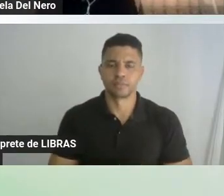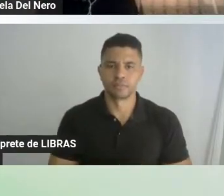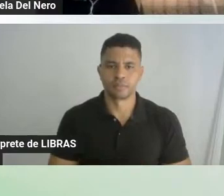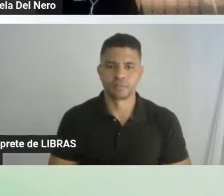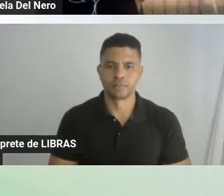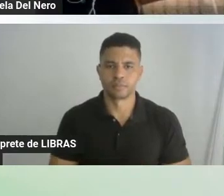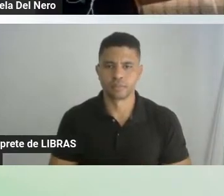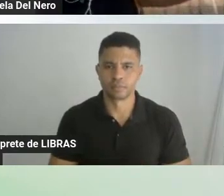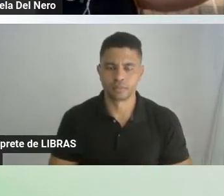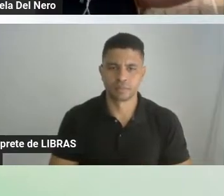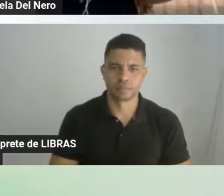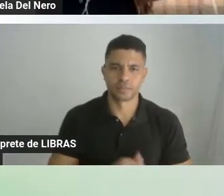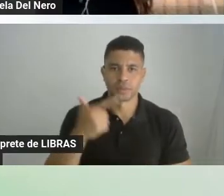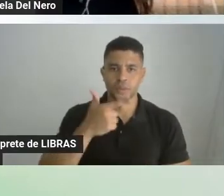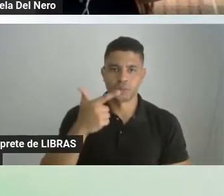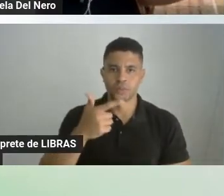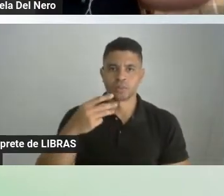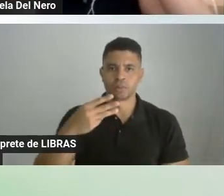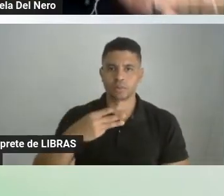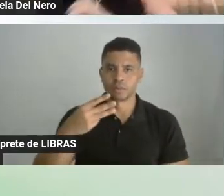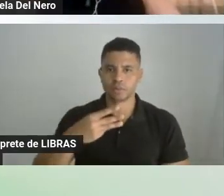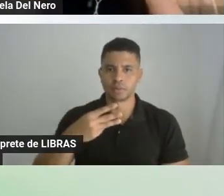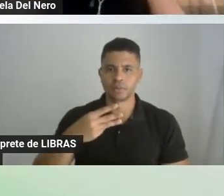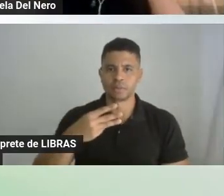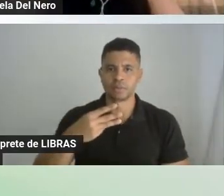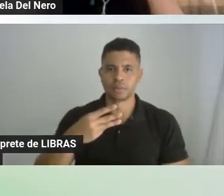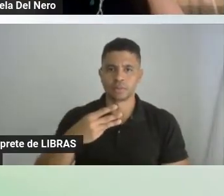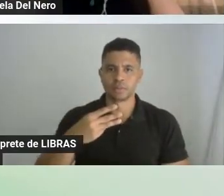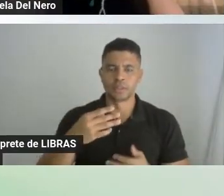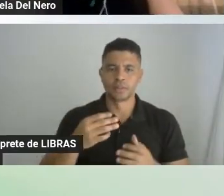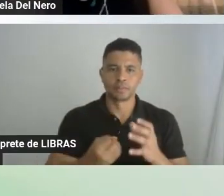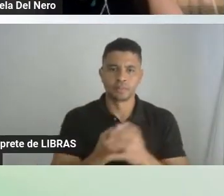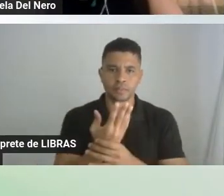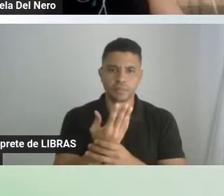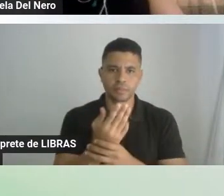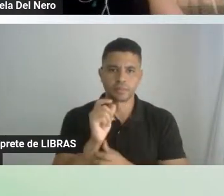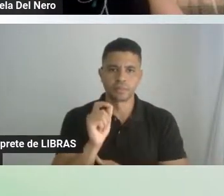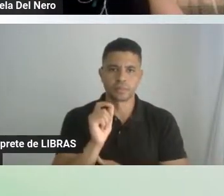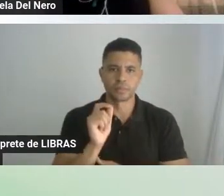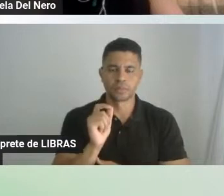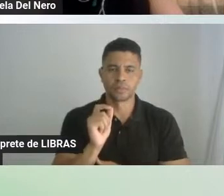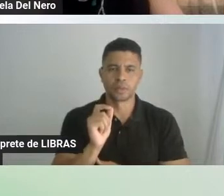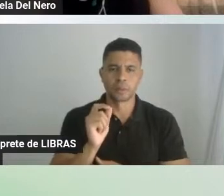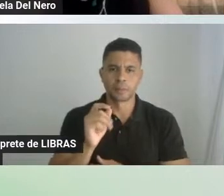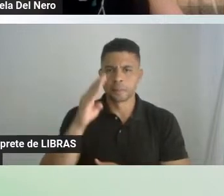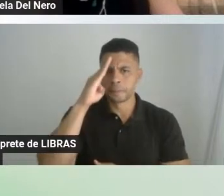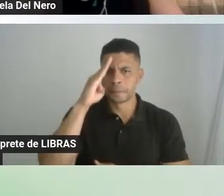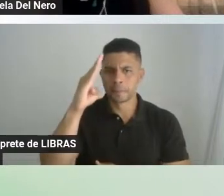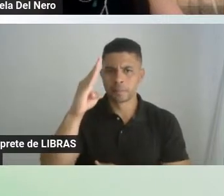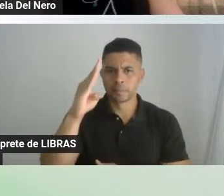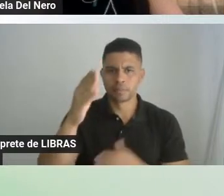No segundo e no terceiro bloco de questões, acho que eu vou fazer uma junção, né? O foco principal aqui era